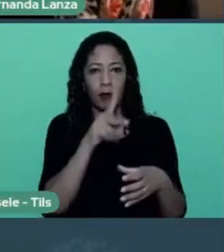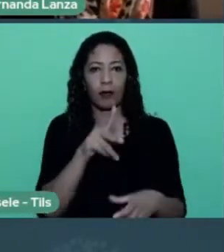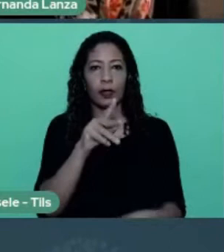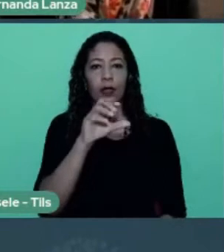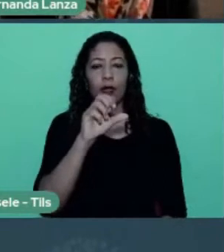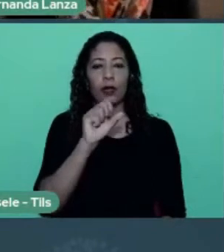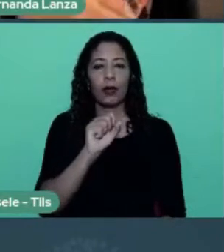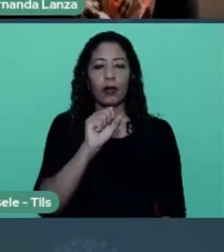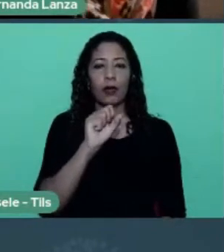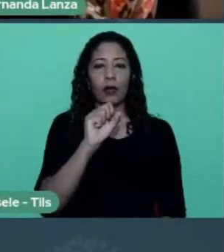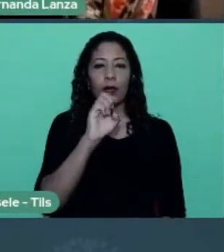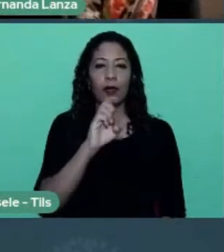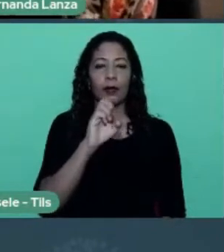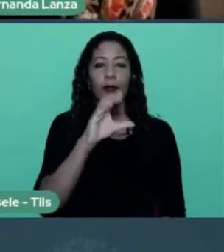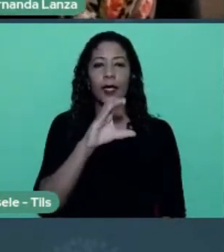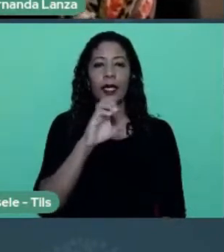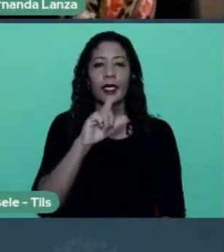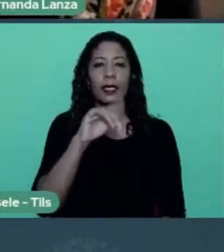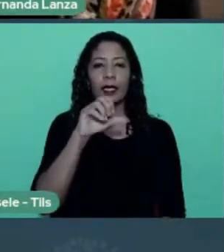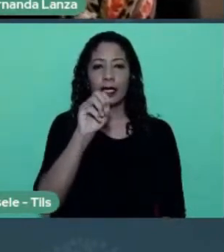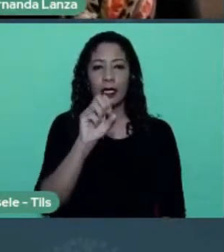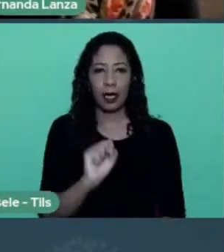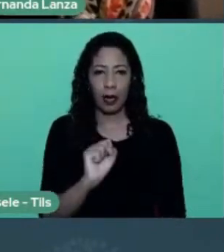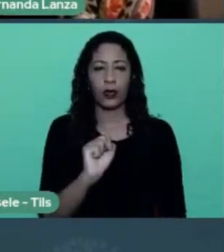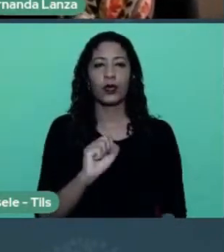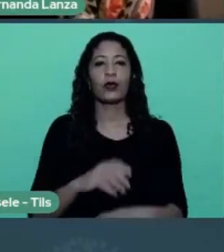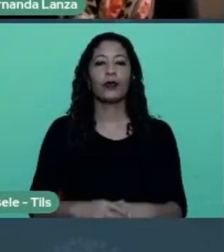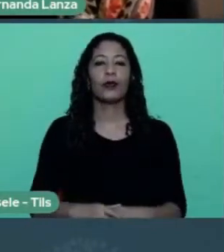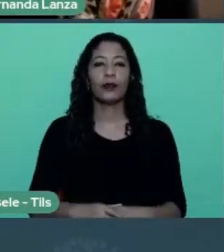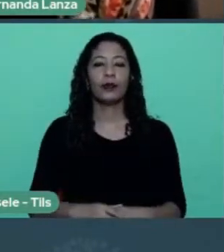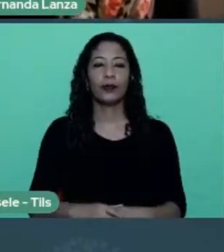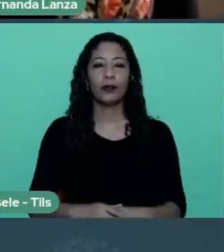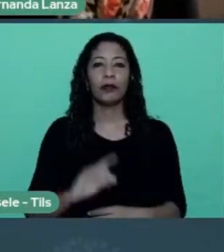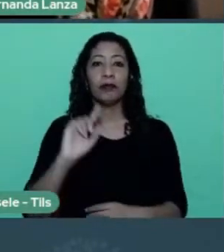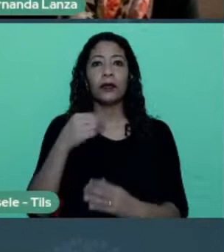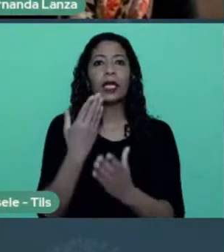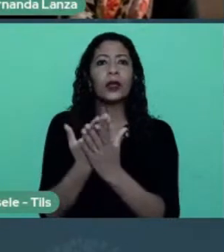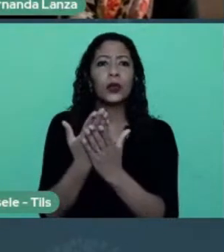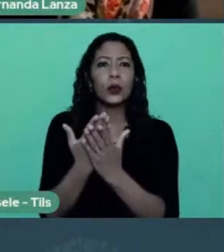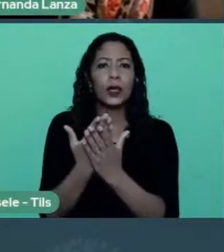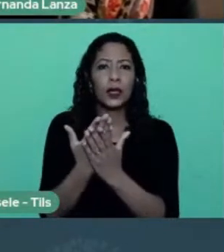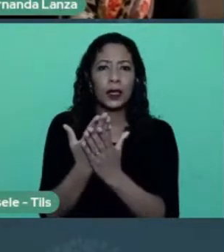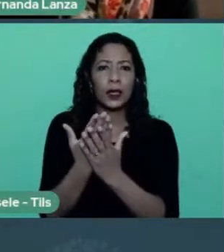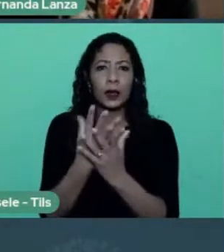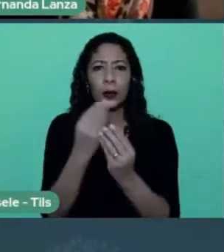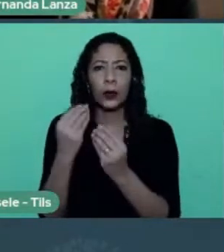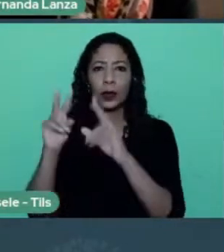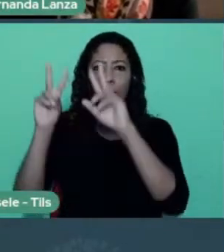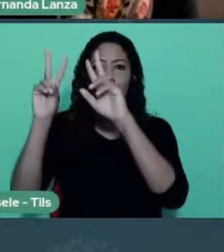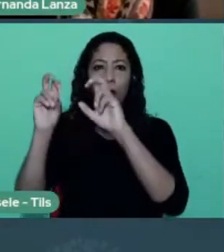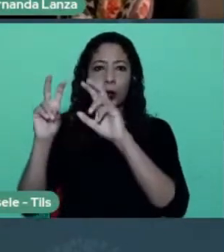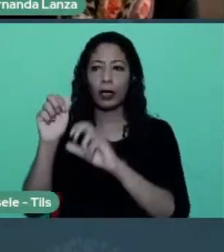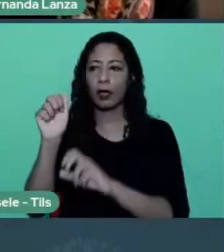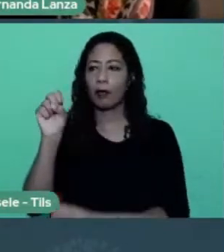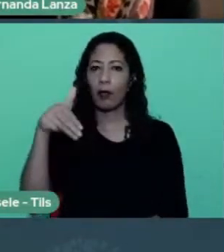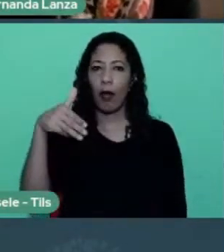estará com vocês aí na próxima aula. Então, o professor Celso, que estuda muito o assunto asma